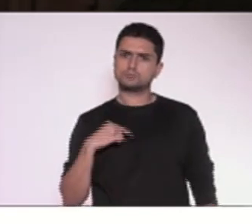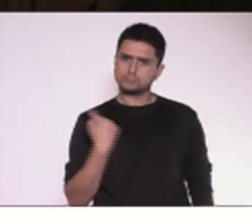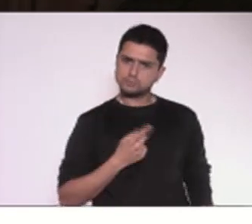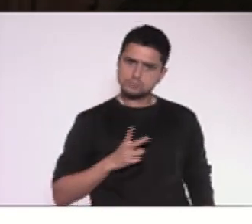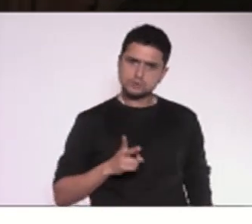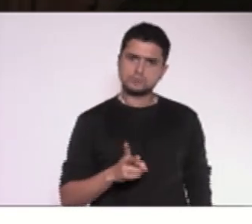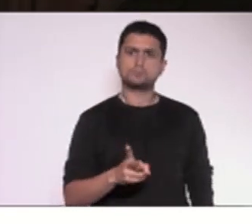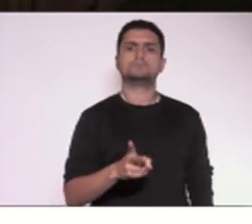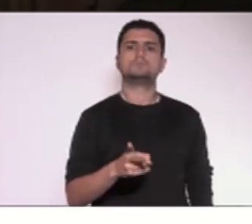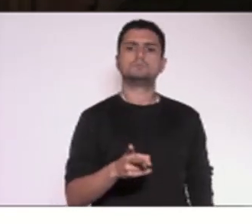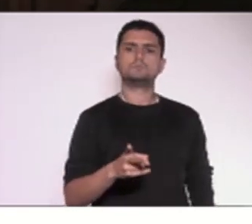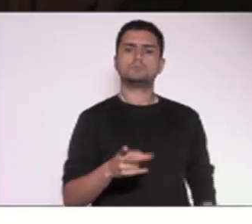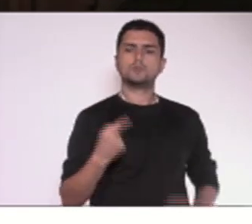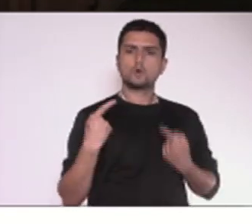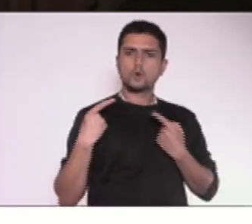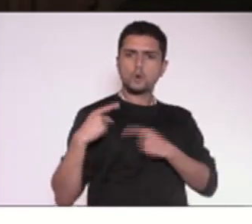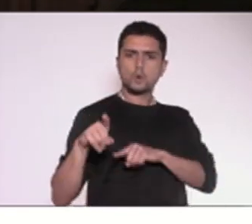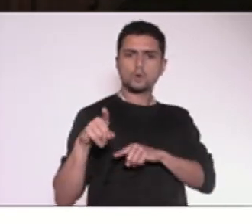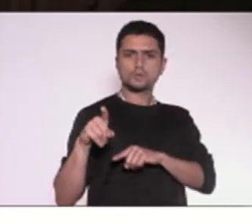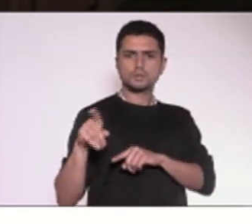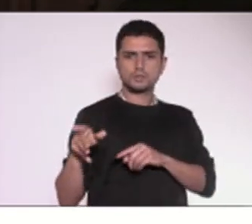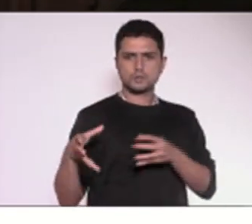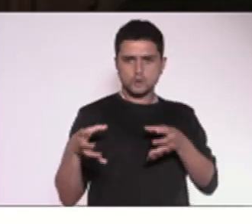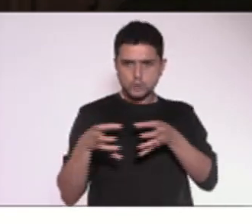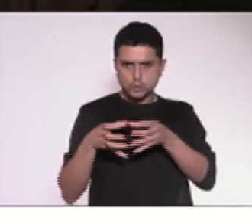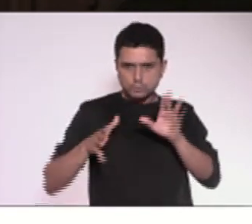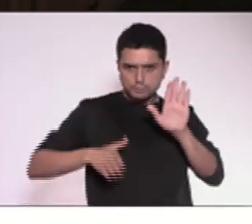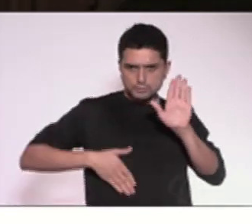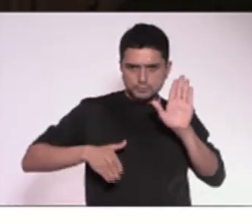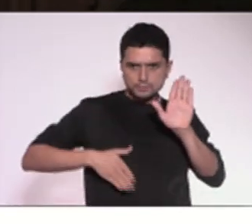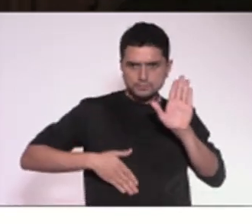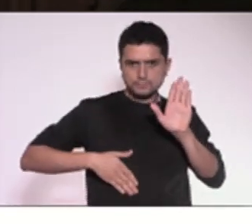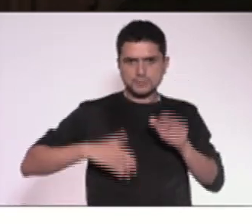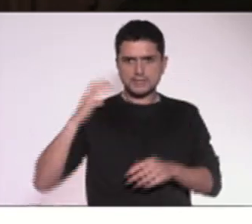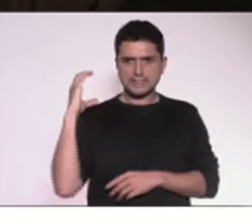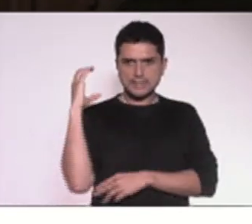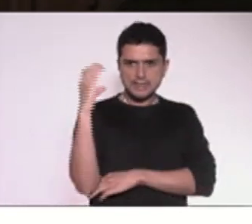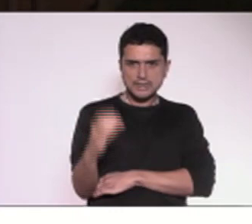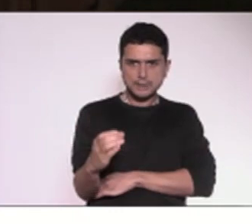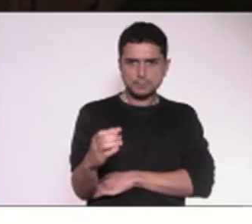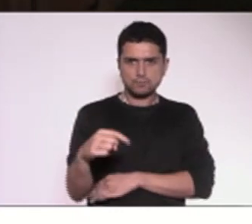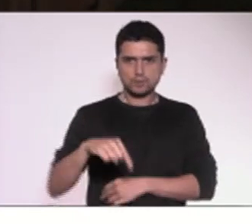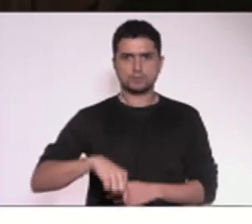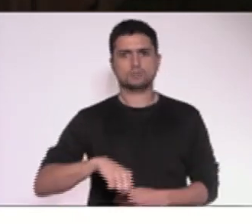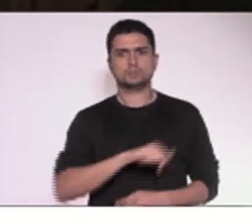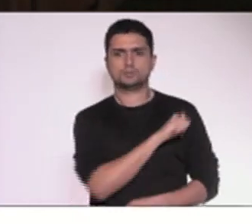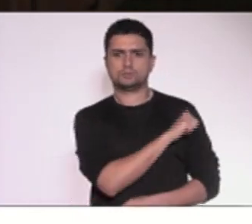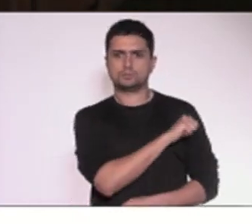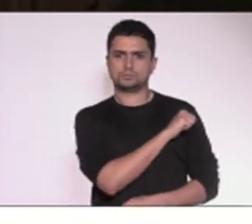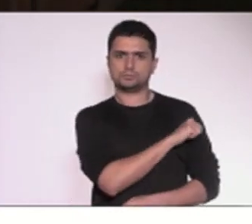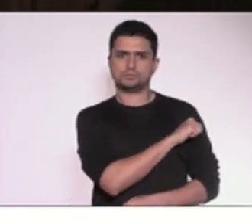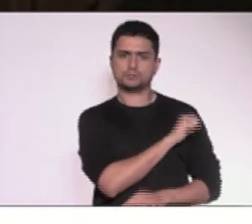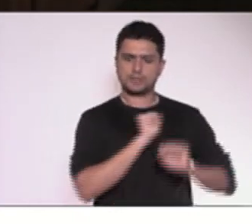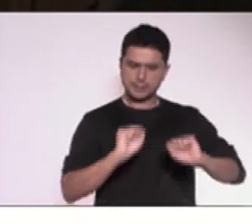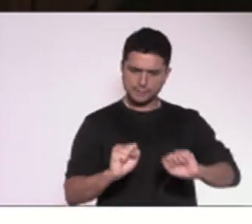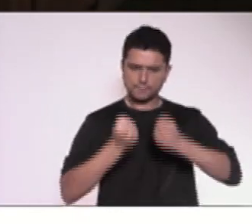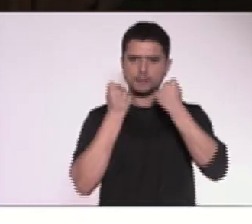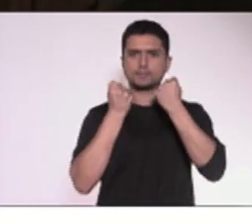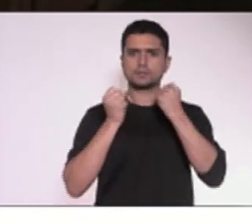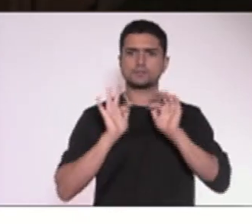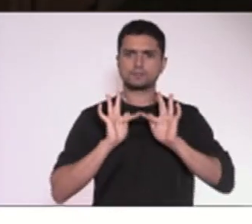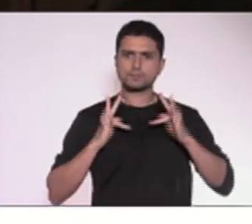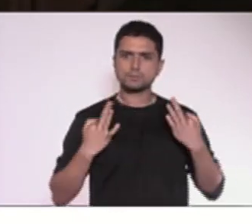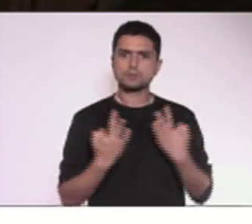organizado. Não vamos retroceder na defesa das nossas famílias. Vossas Excelências